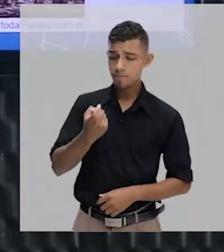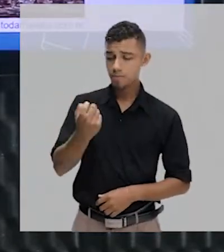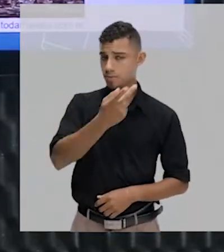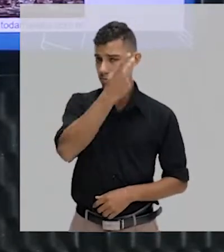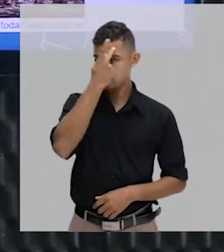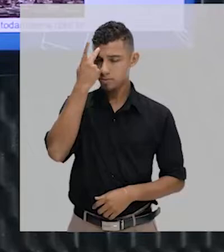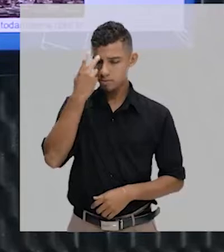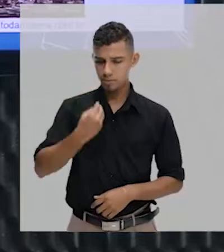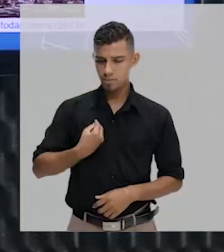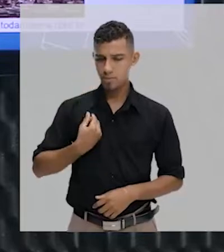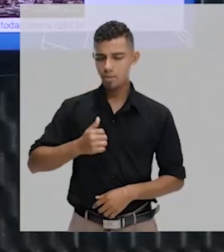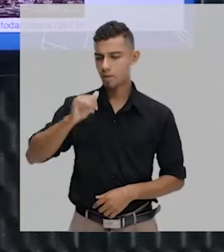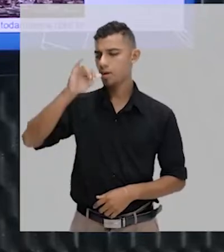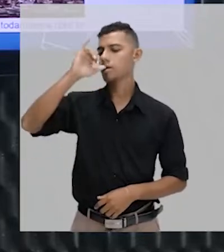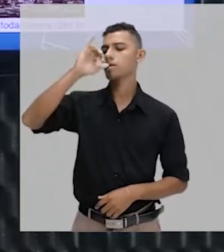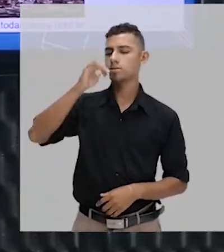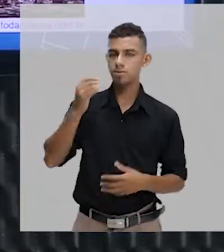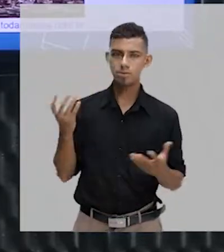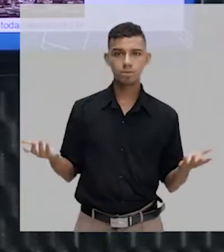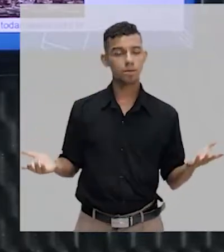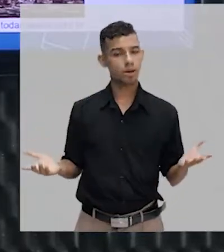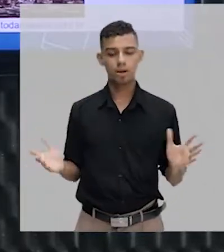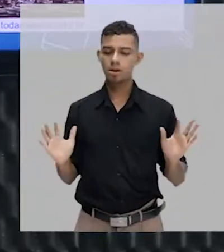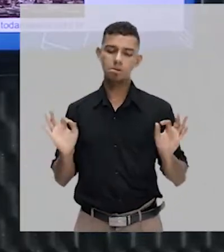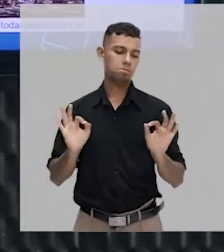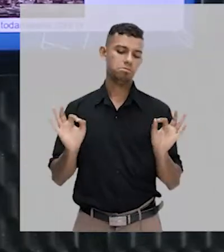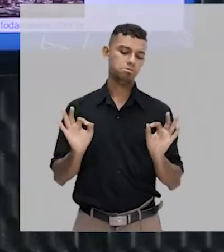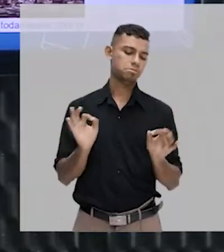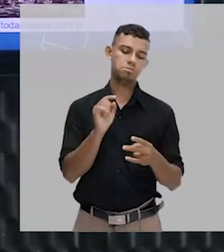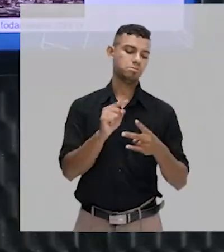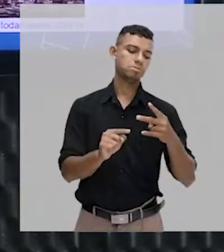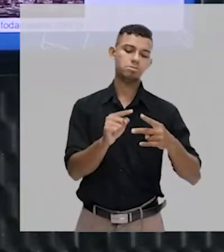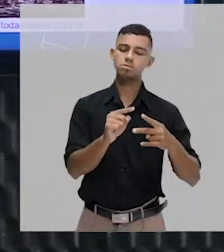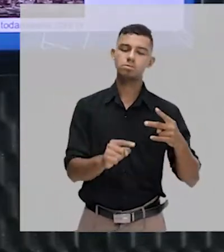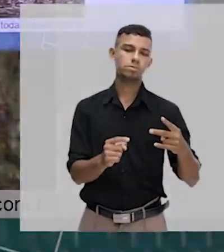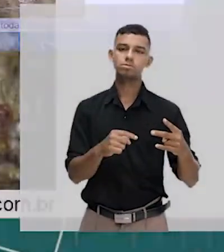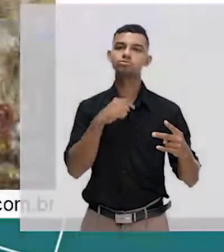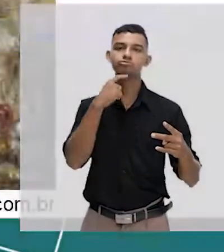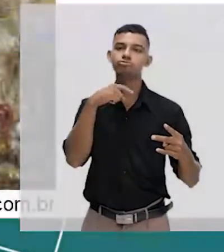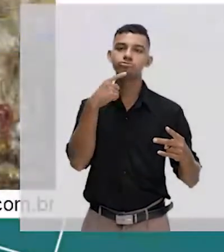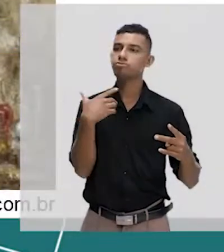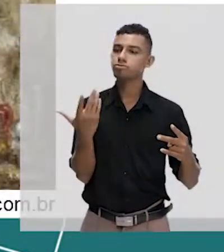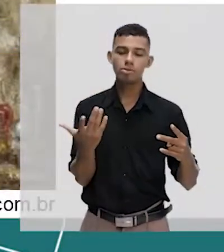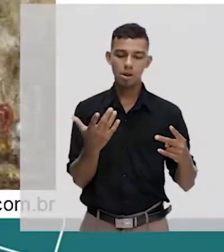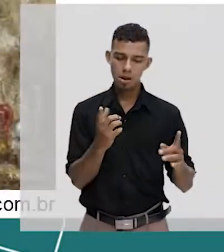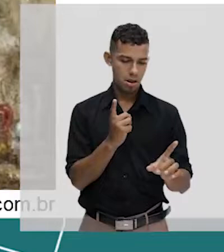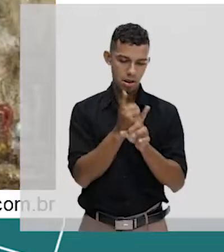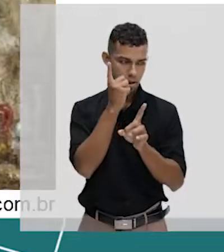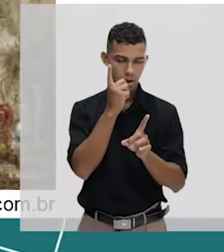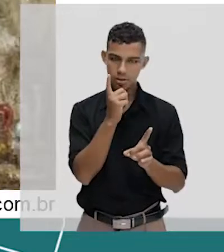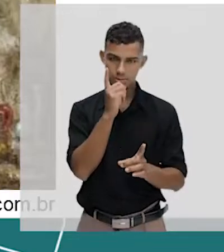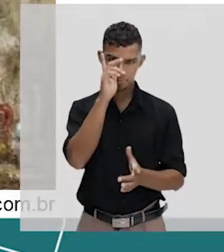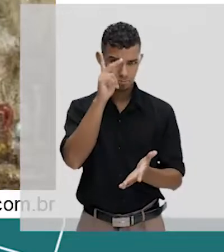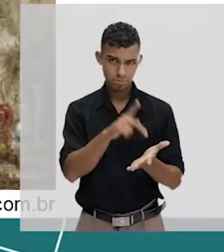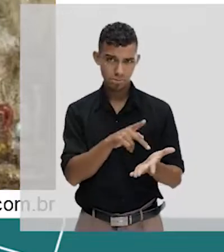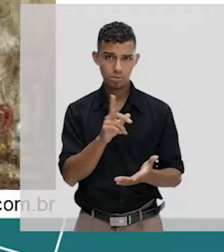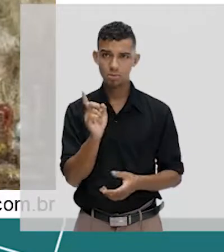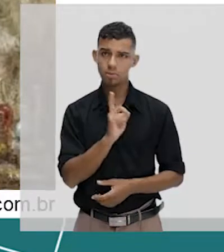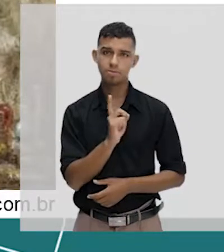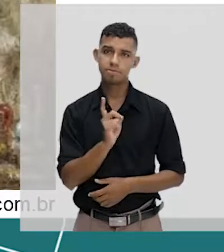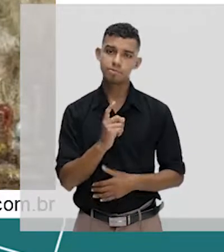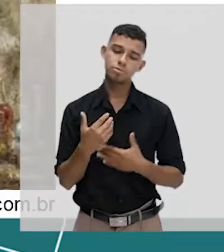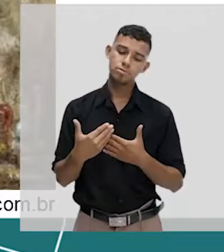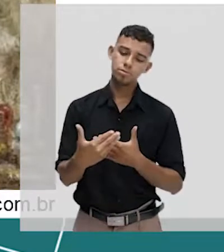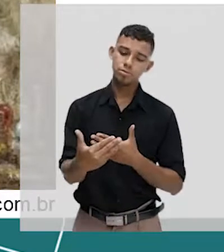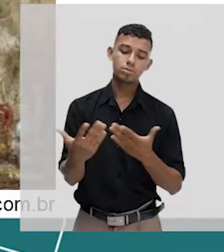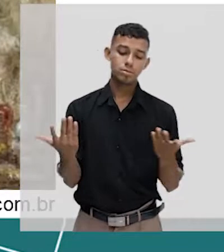tomasse. Claro que nenhum desses dois elementos foram descobertos, tudo bem? No